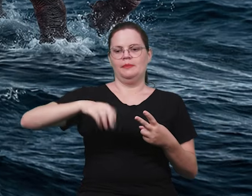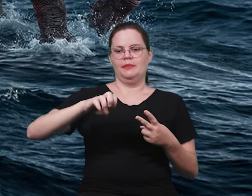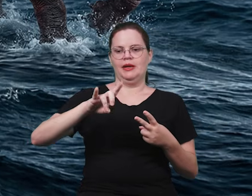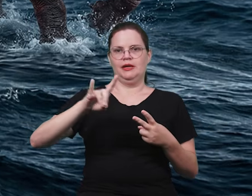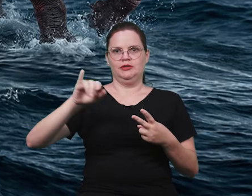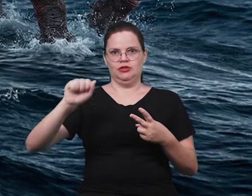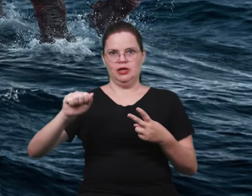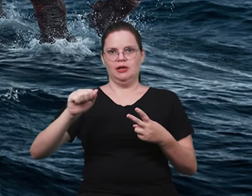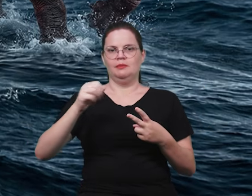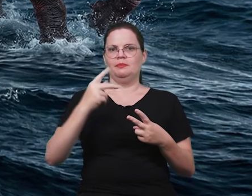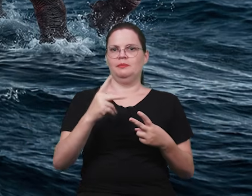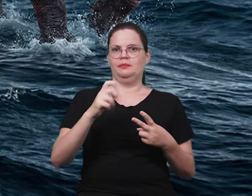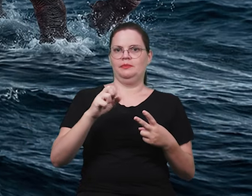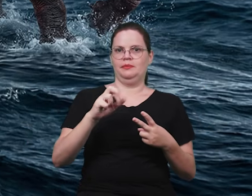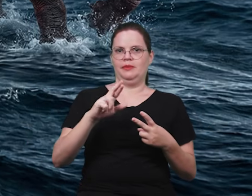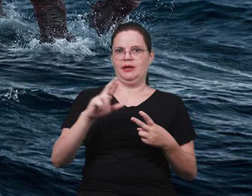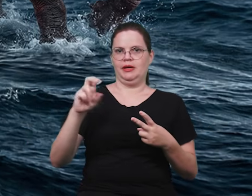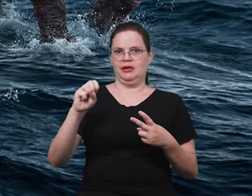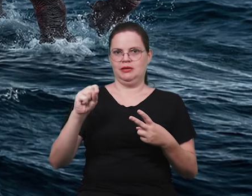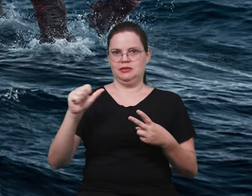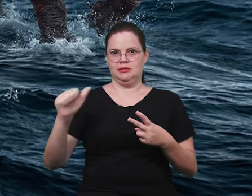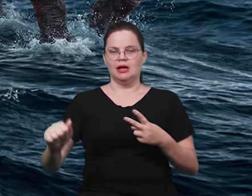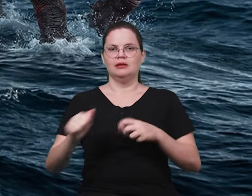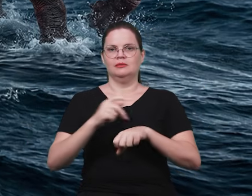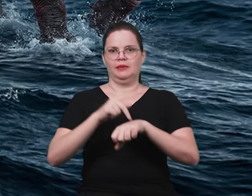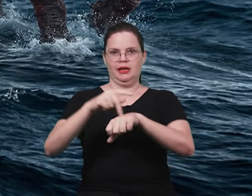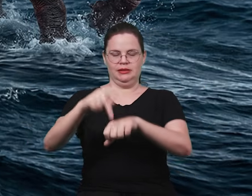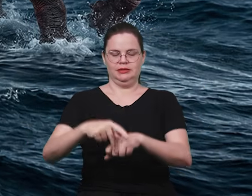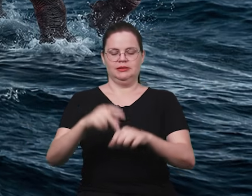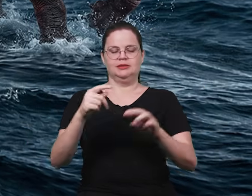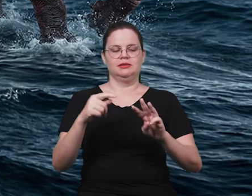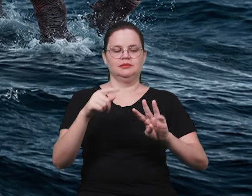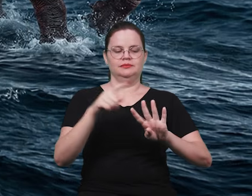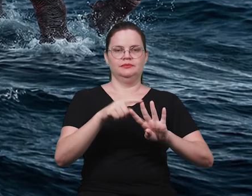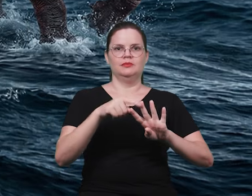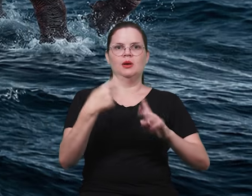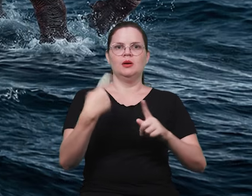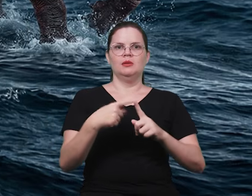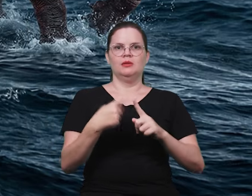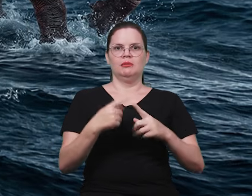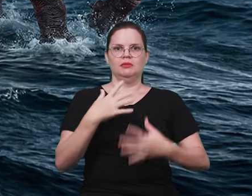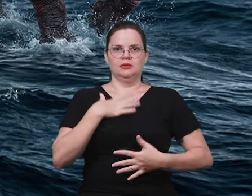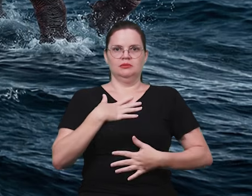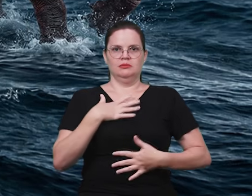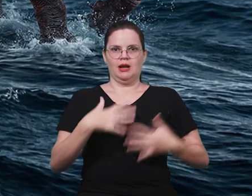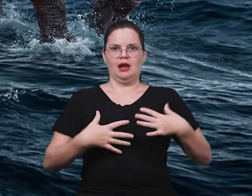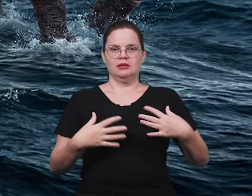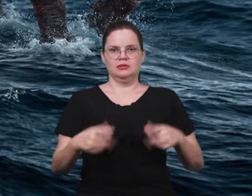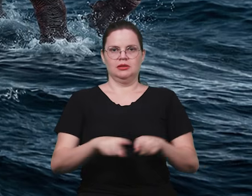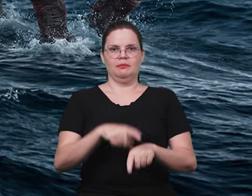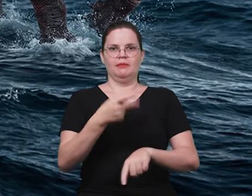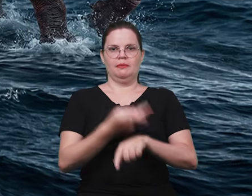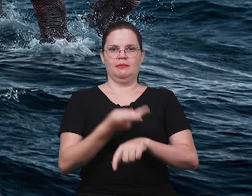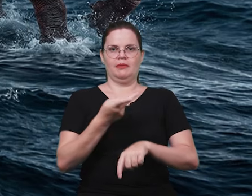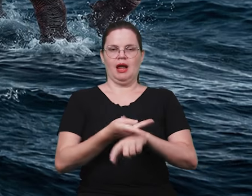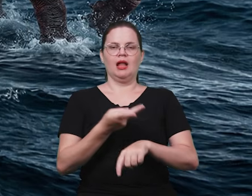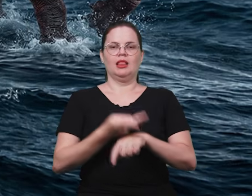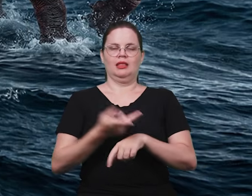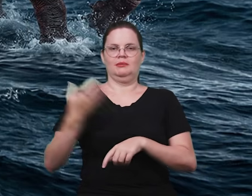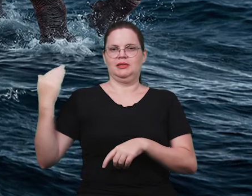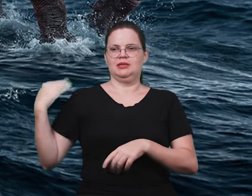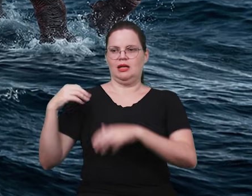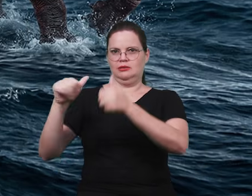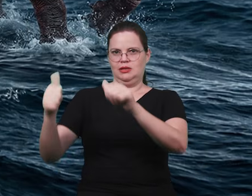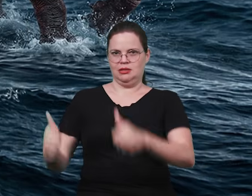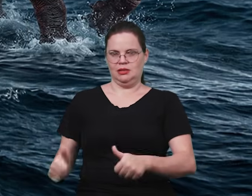Aquele reinado que faz menção dos braços e do peito de prata. O